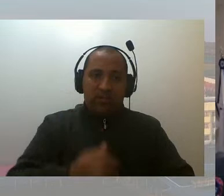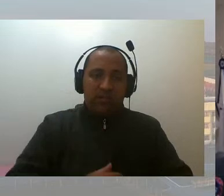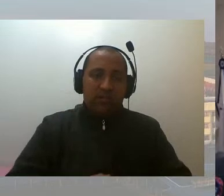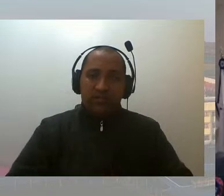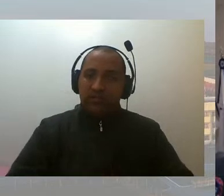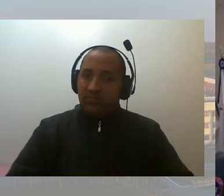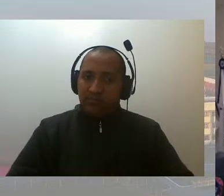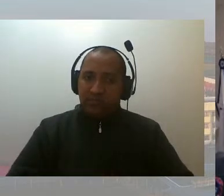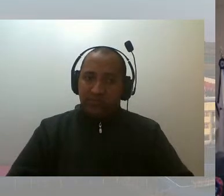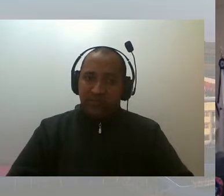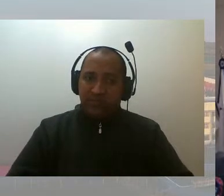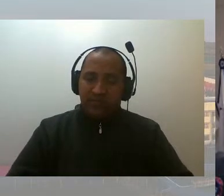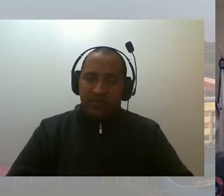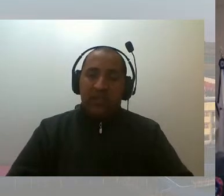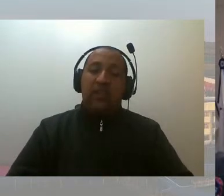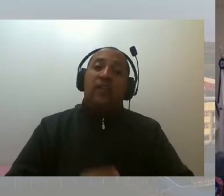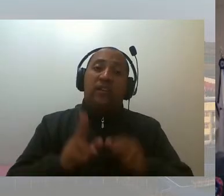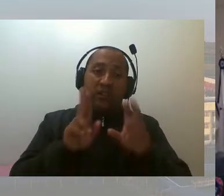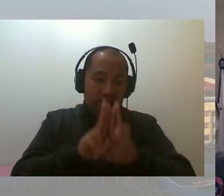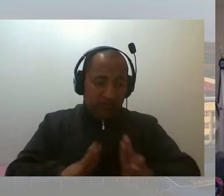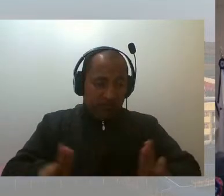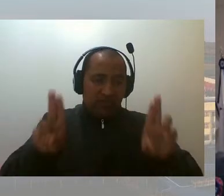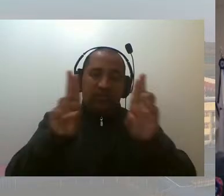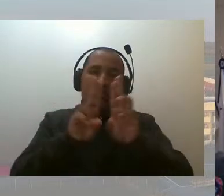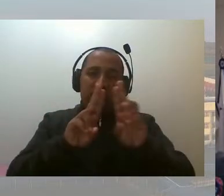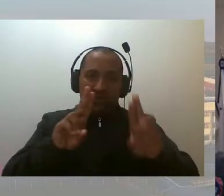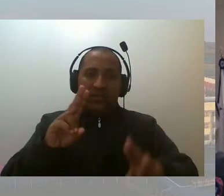Então, a universidade vem fazendo